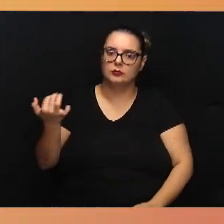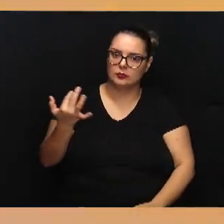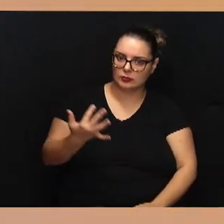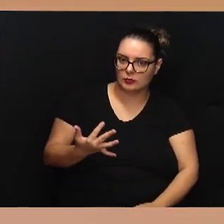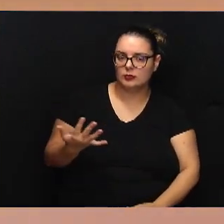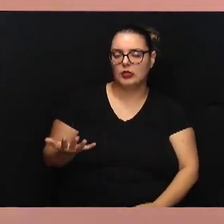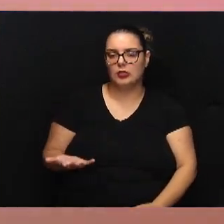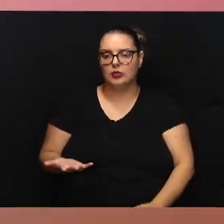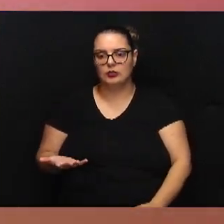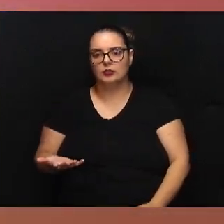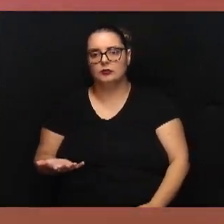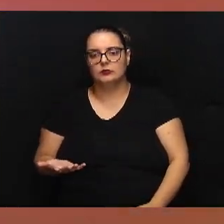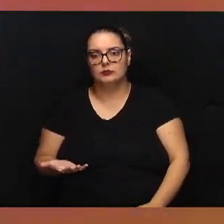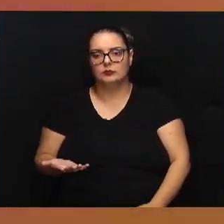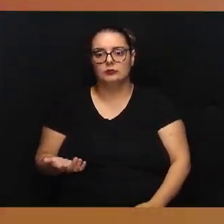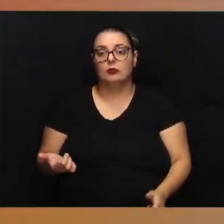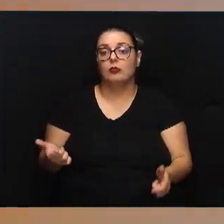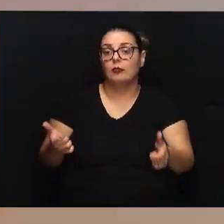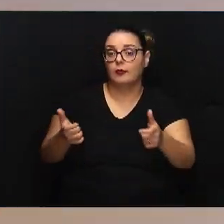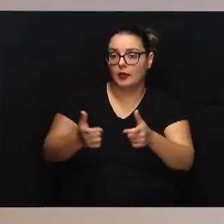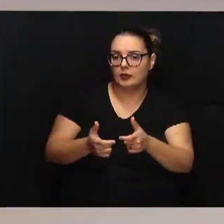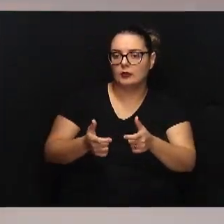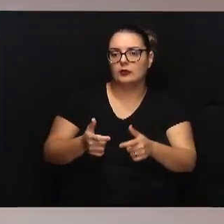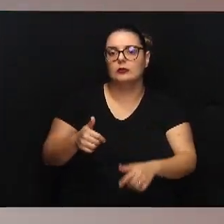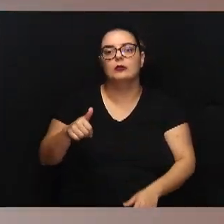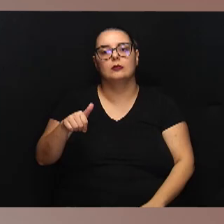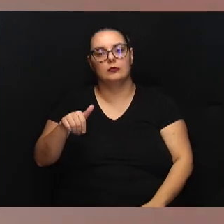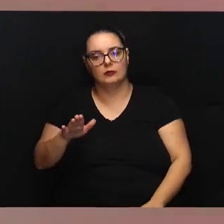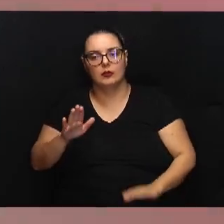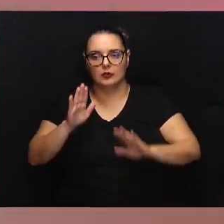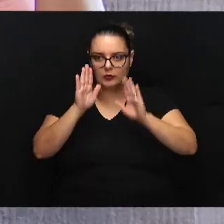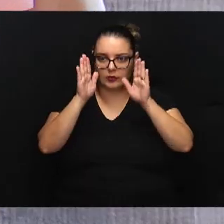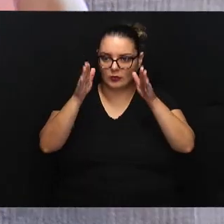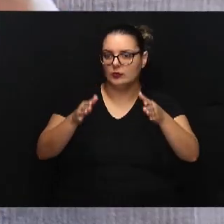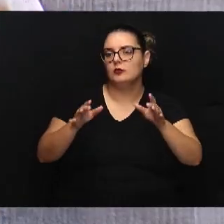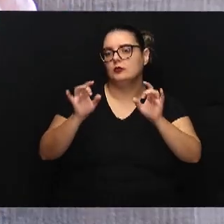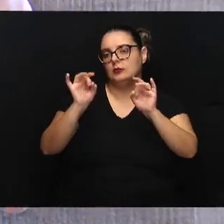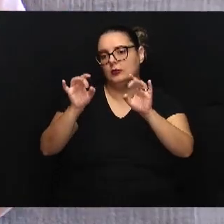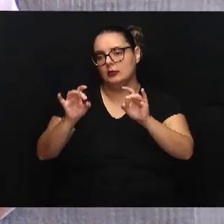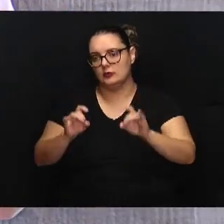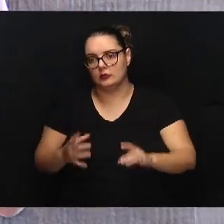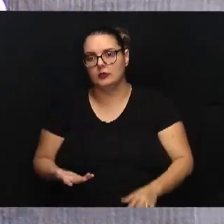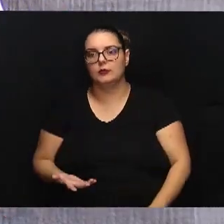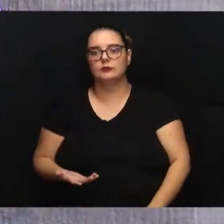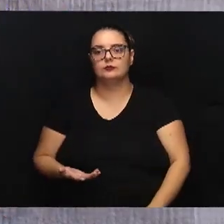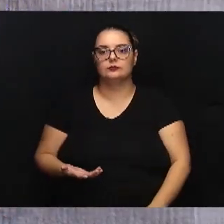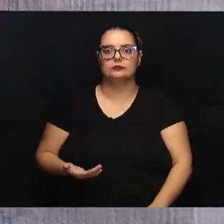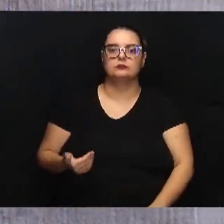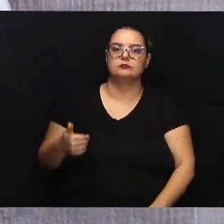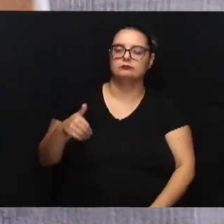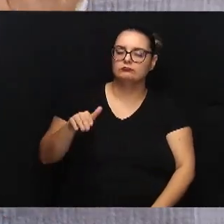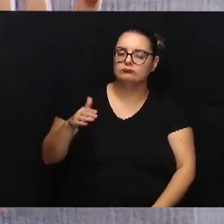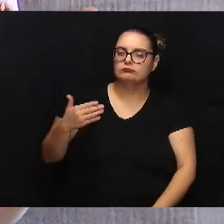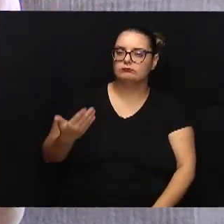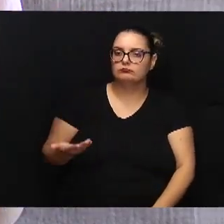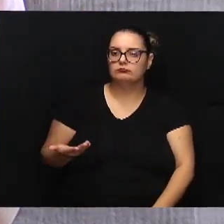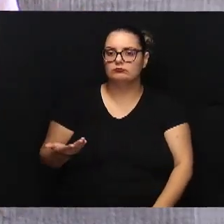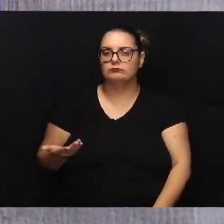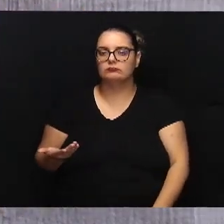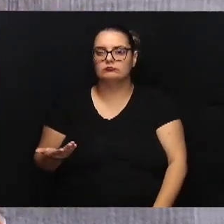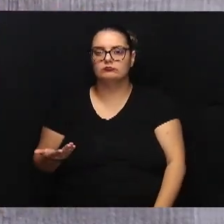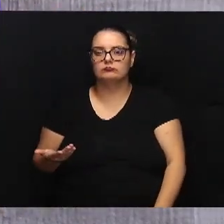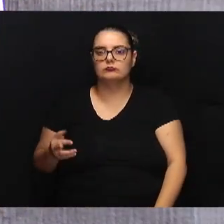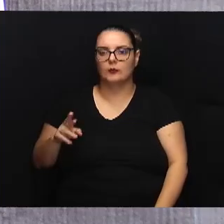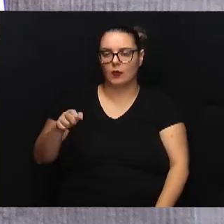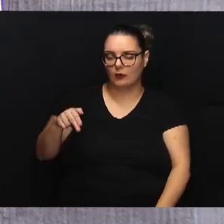menor, mas cada vez mais focada, mais especializada. mais com requinte, assim,